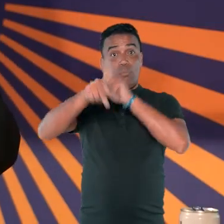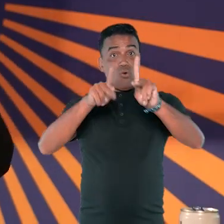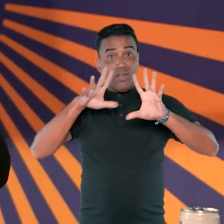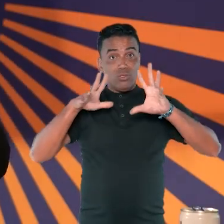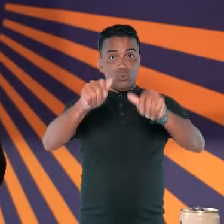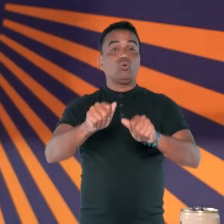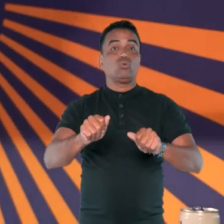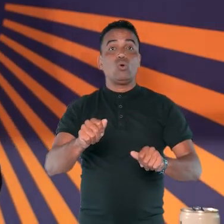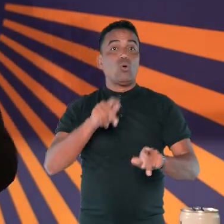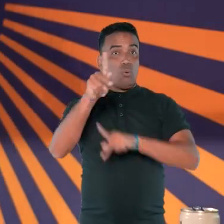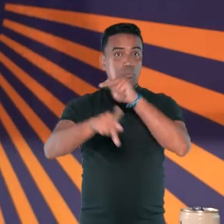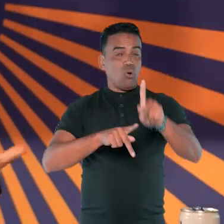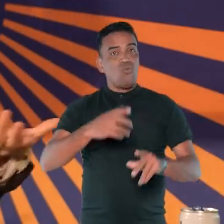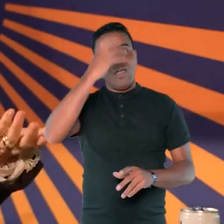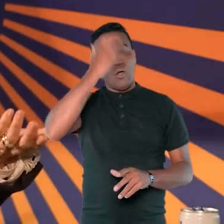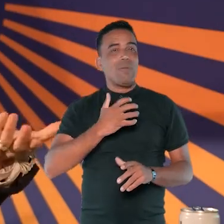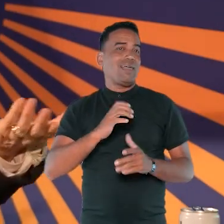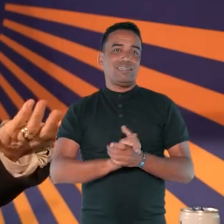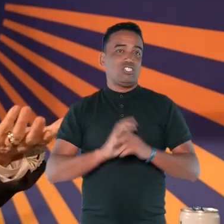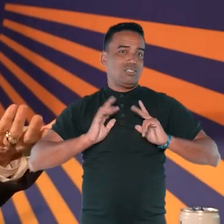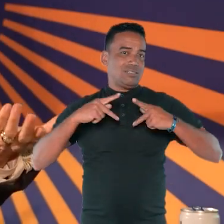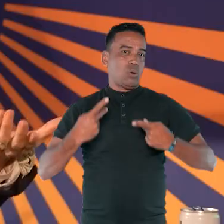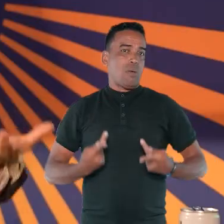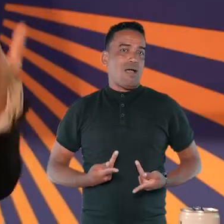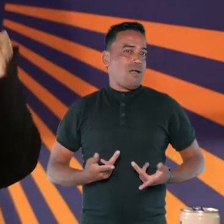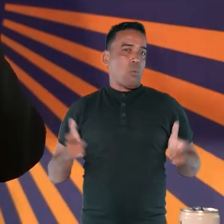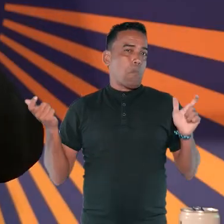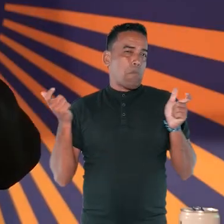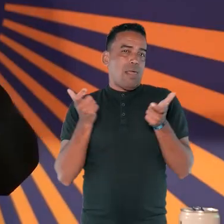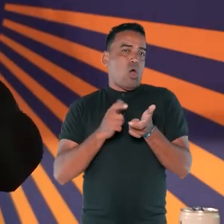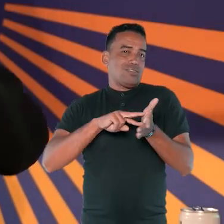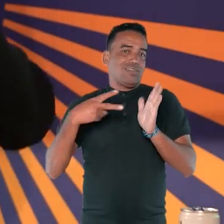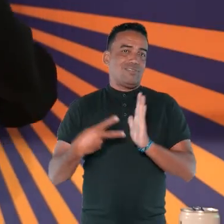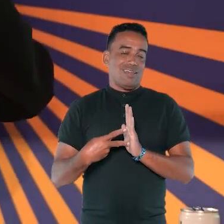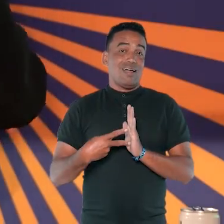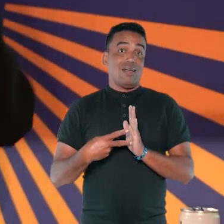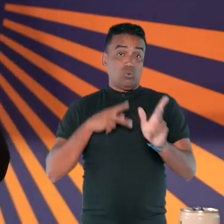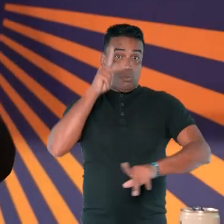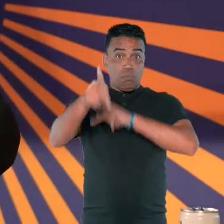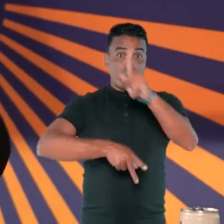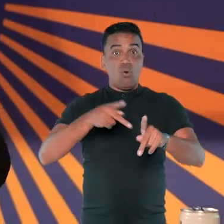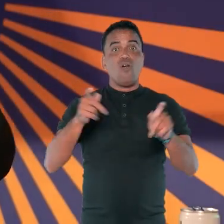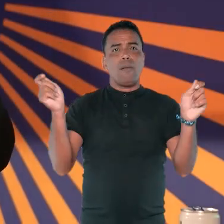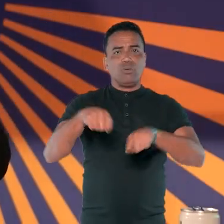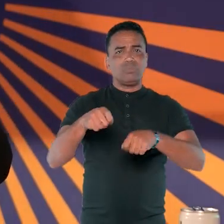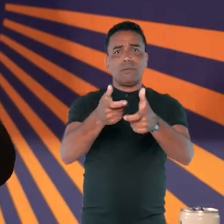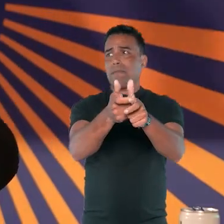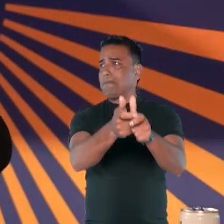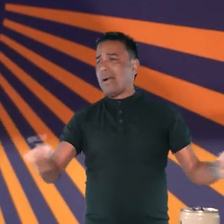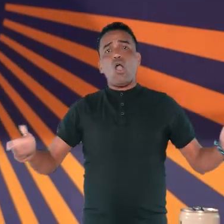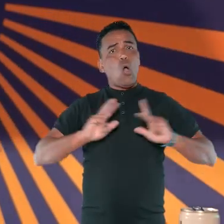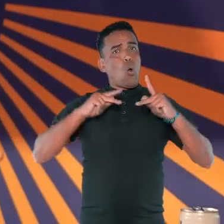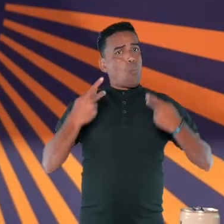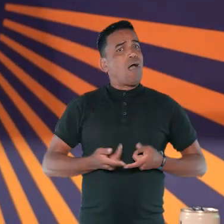não pode ser realmente diminutivo de ser humano, de jeito nenhum. O povo haverá de ser a possibilidade que nós temos de,